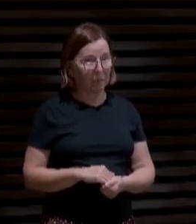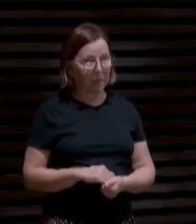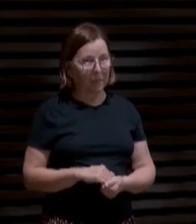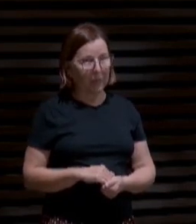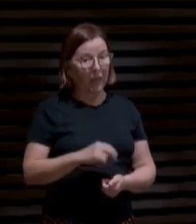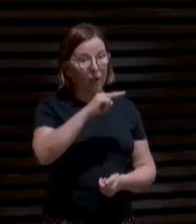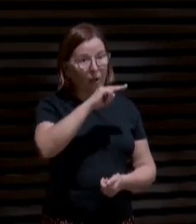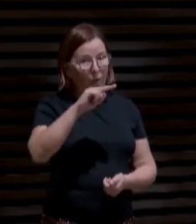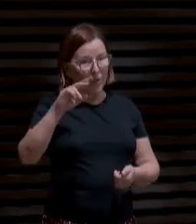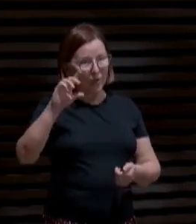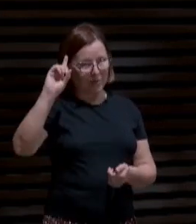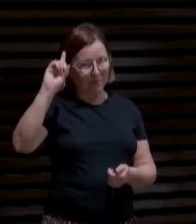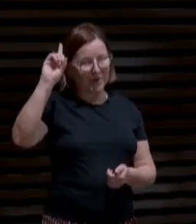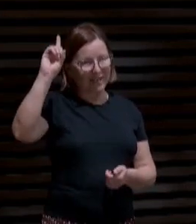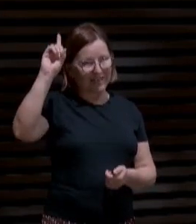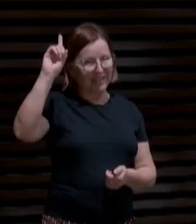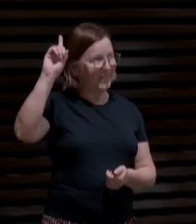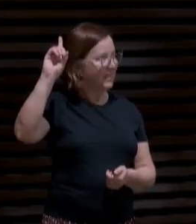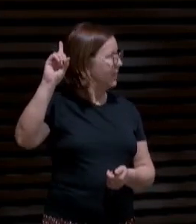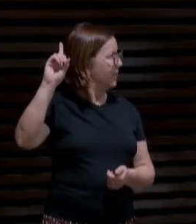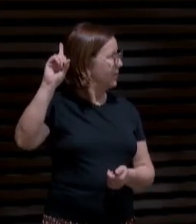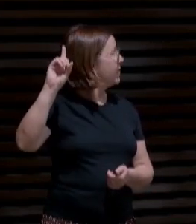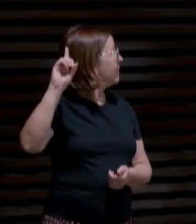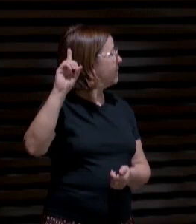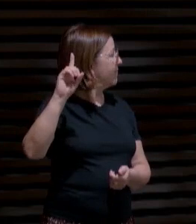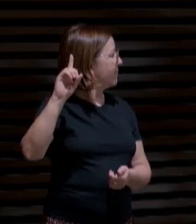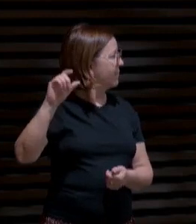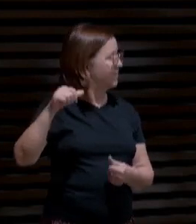de Deus é isso aqui.